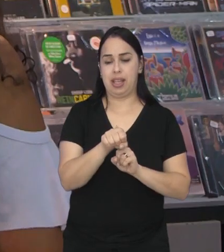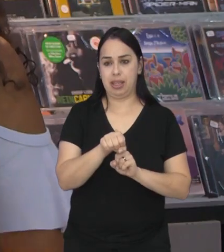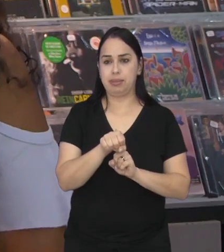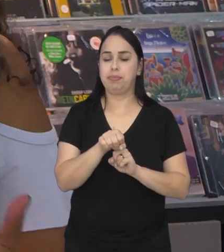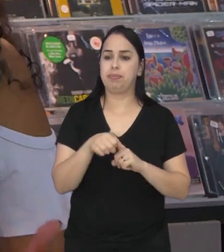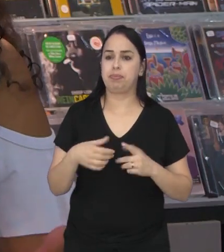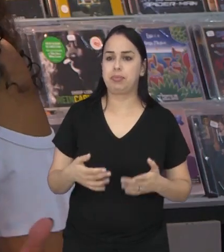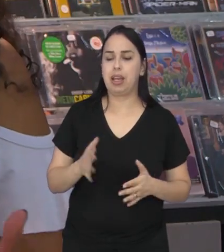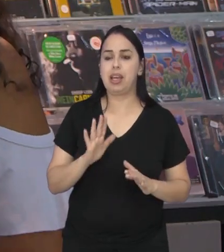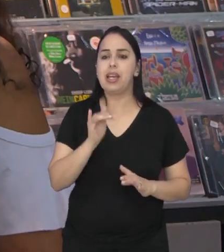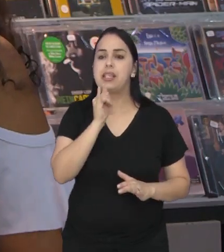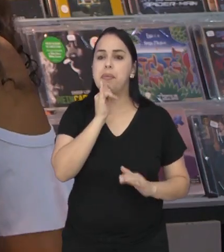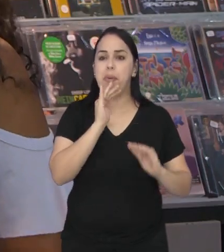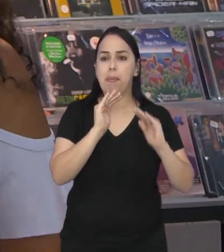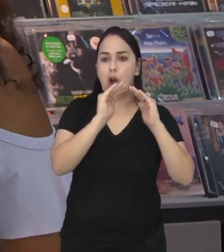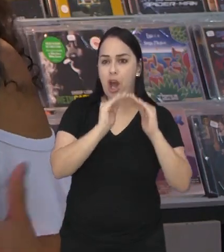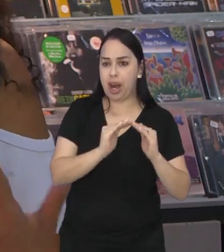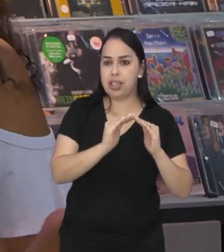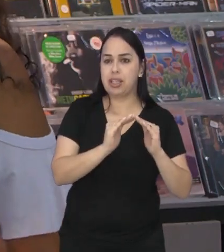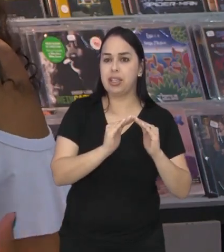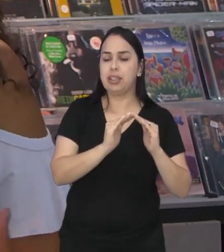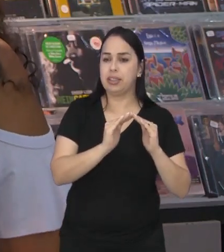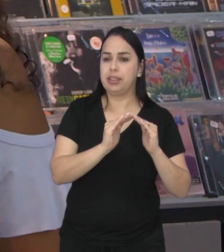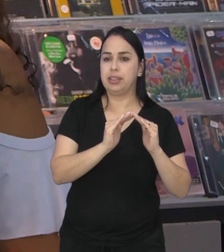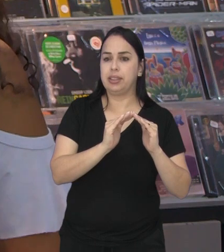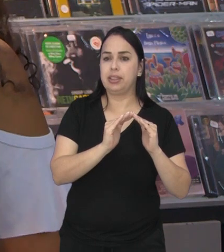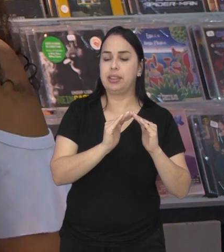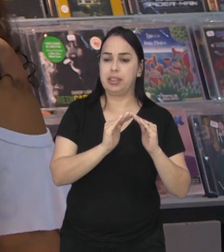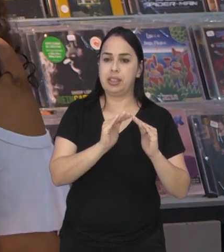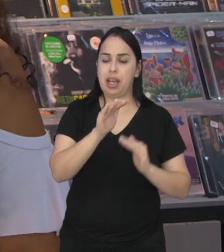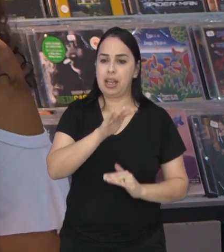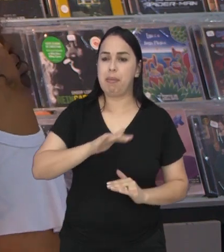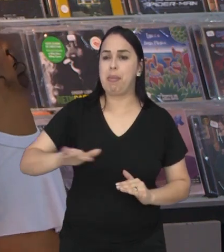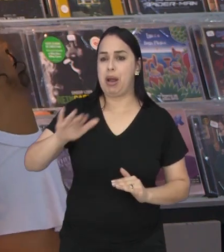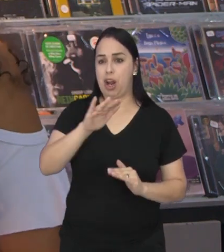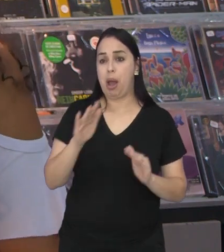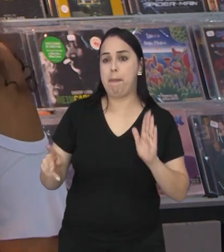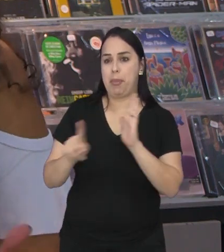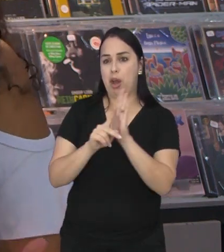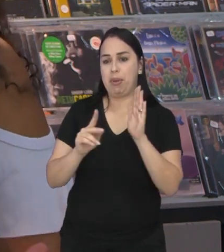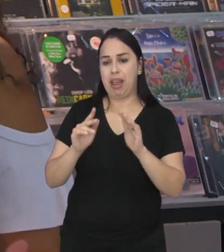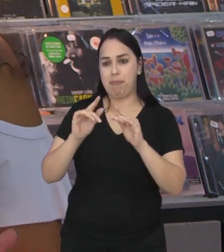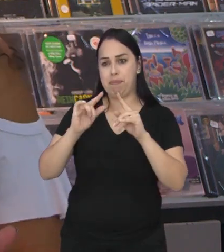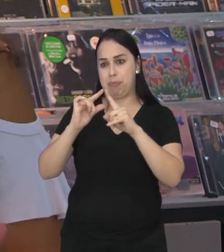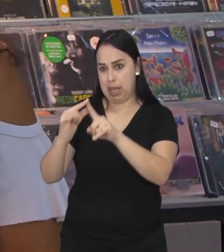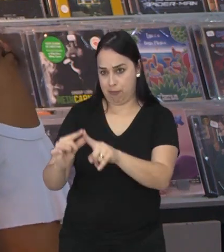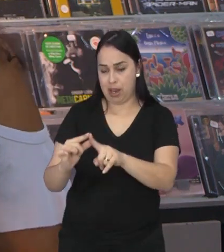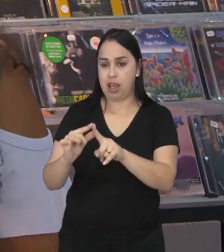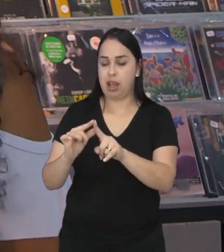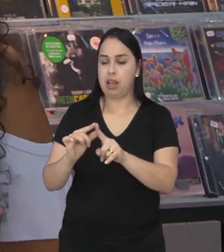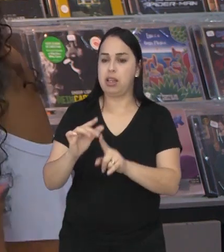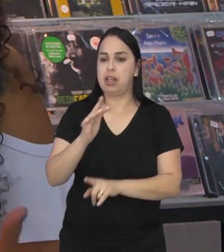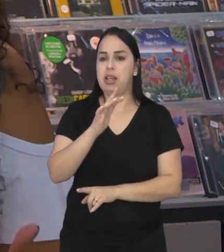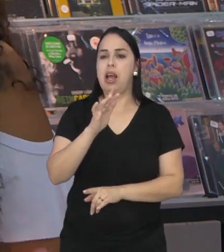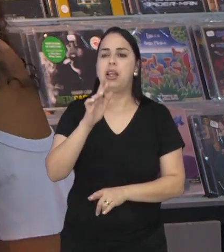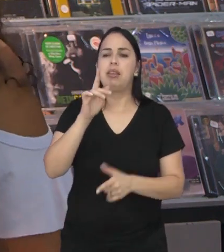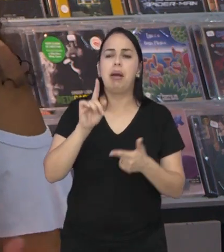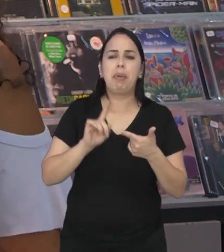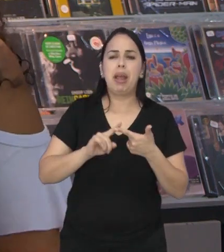então, moradia, essas questões que atravessam especialmente a galera da periferia, sabe? Moradia, as